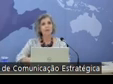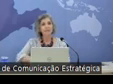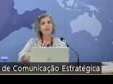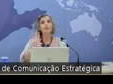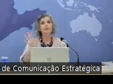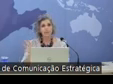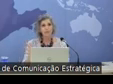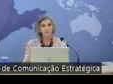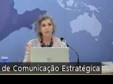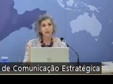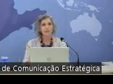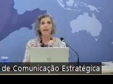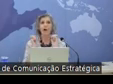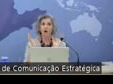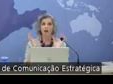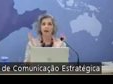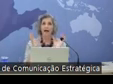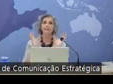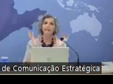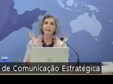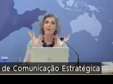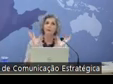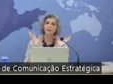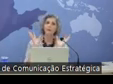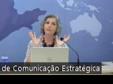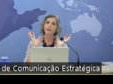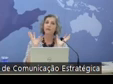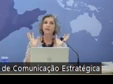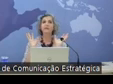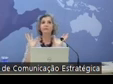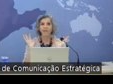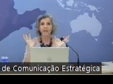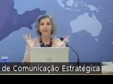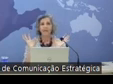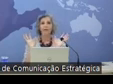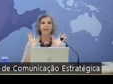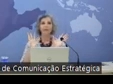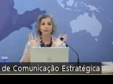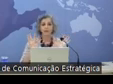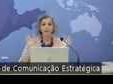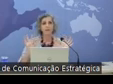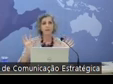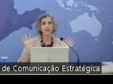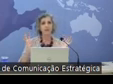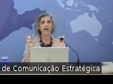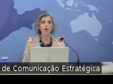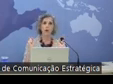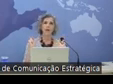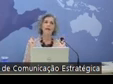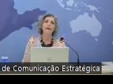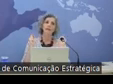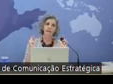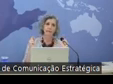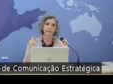eu tô só dando a notícia para o gestor olhar e fala Olha acendeu uma luz para mim a luz vermelha eu como gestora acendeu uma luz vermelha